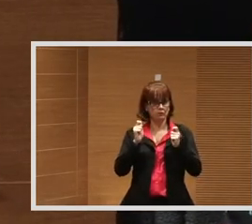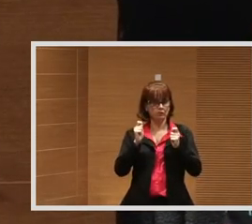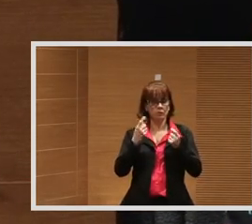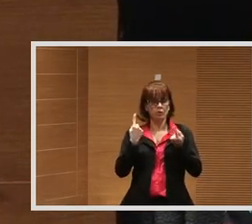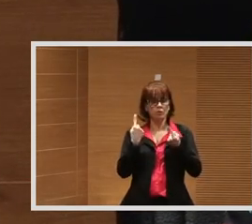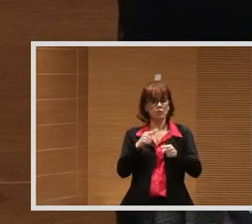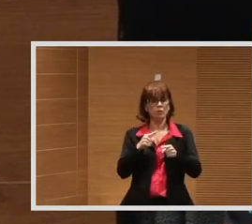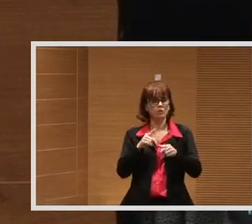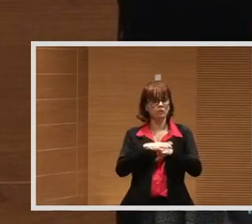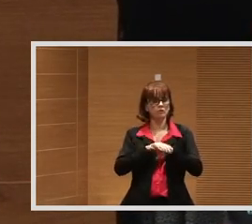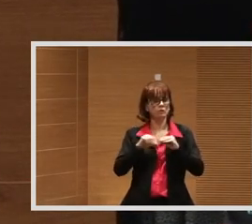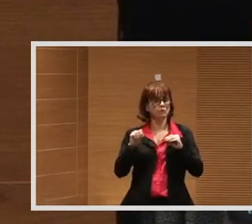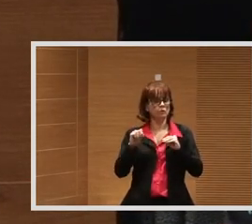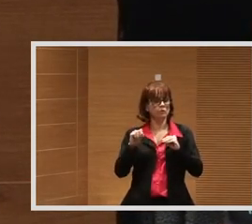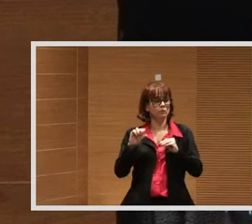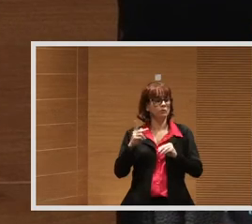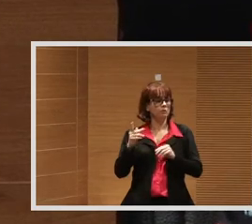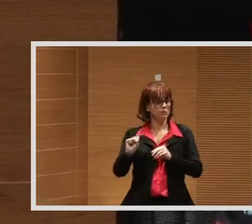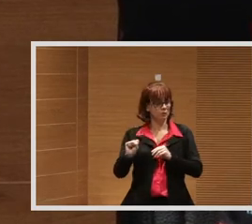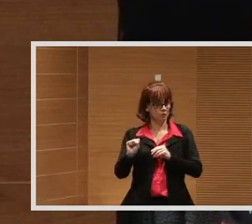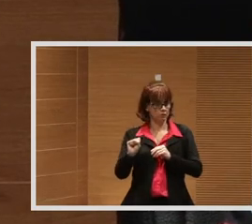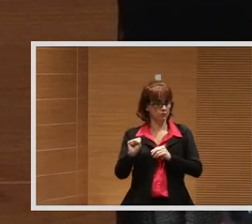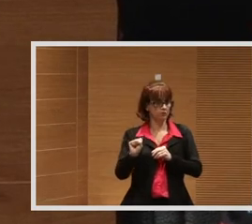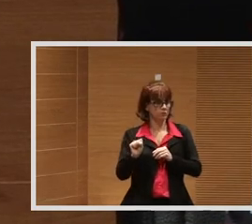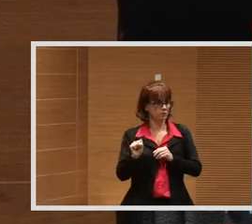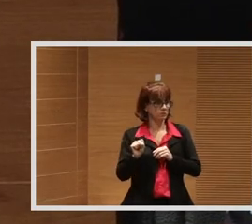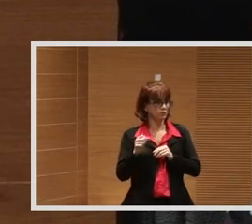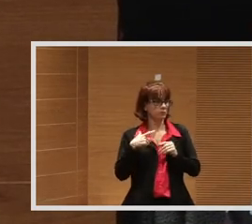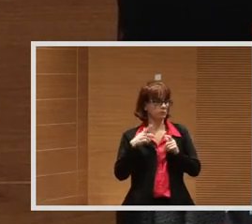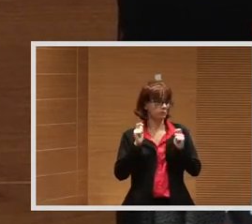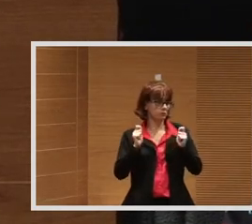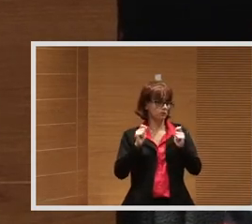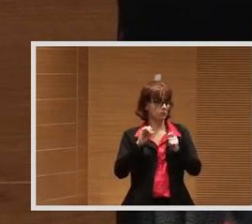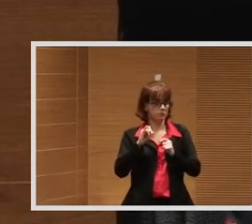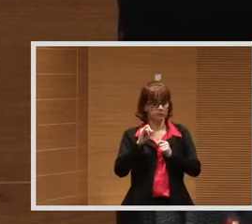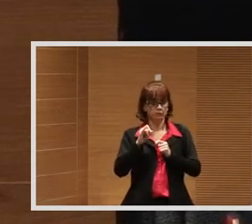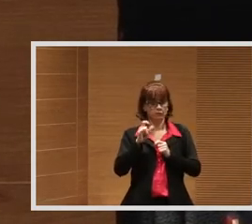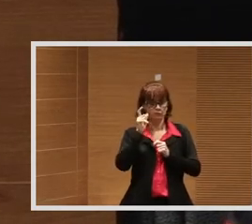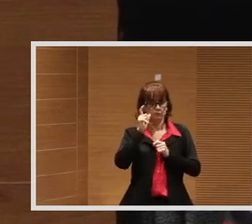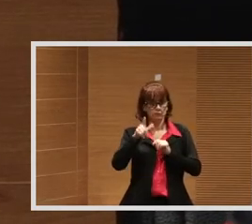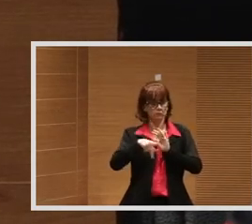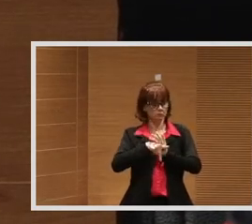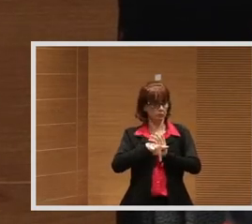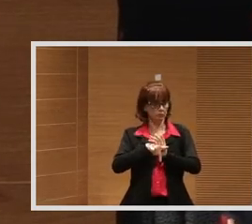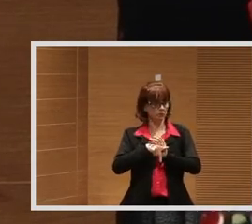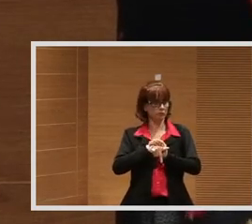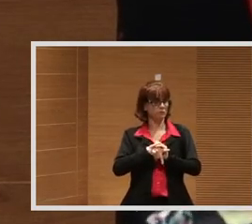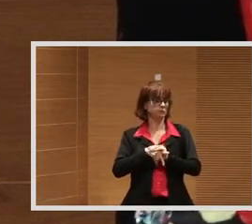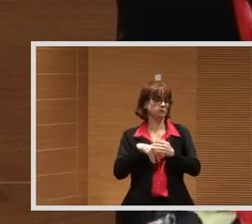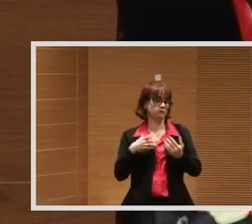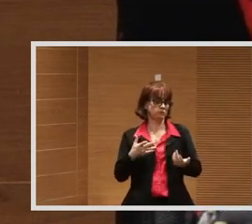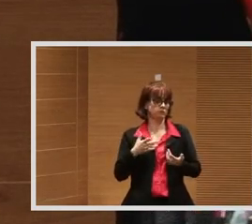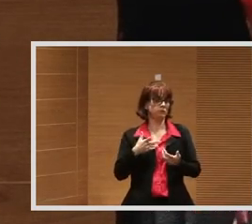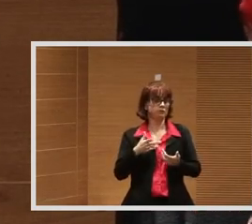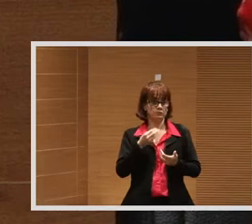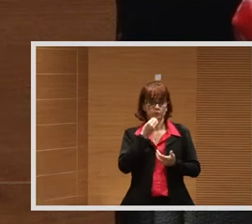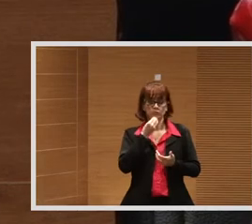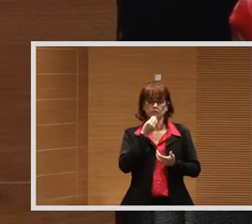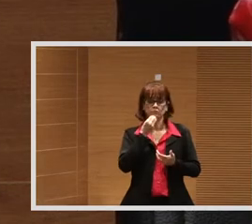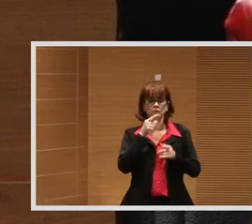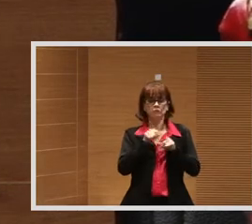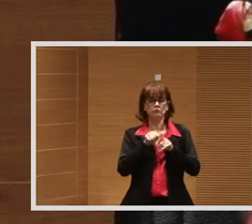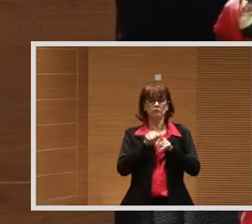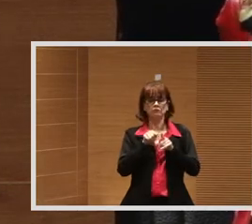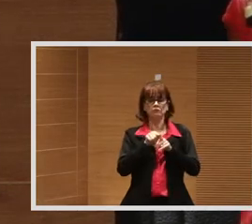Certo? Eles só protestam quando é em interesse próprio. Né? Aliás, eles deveriam reivindicar o ato médico